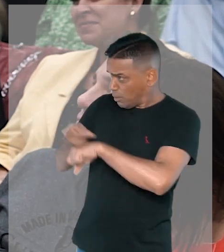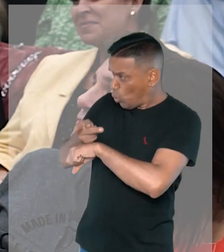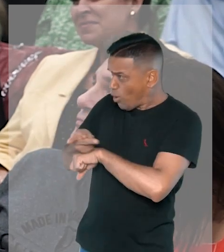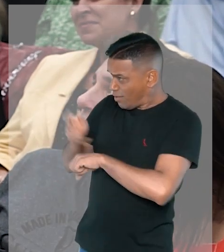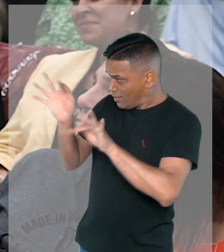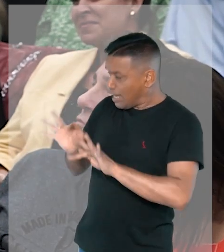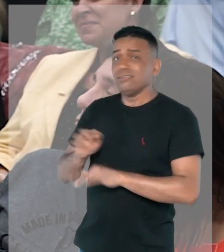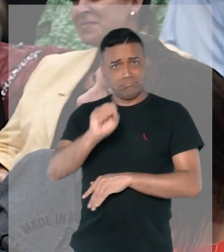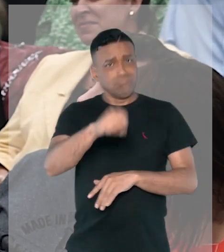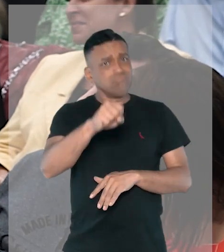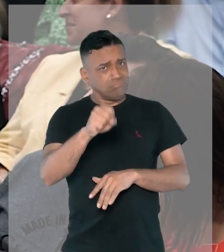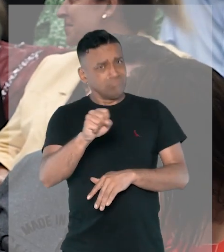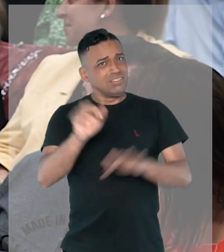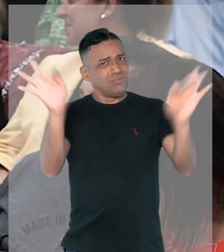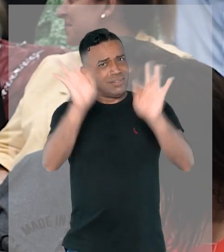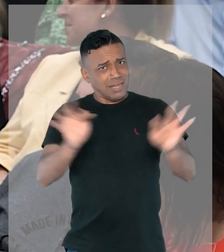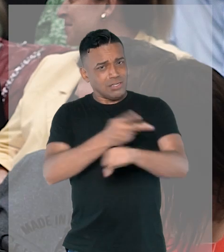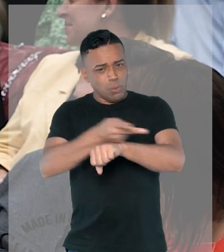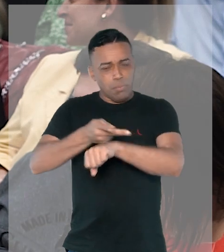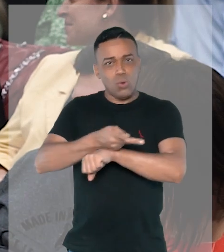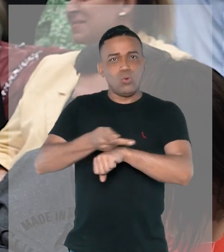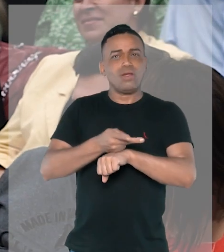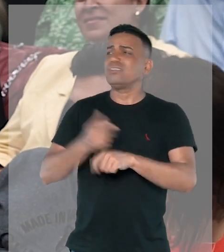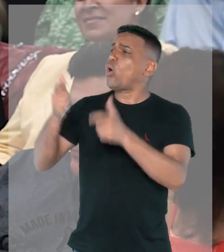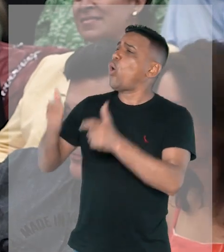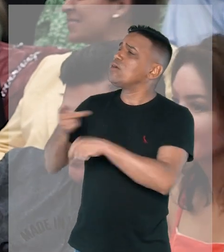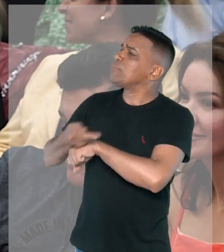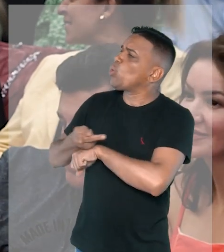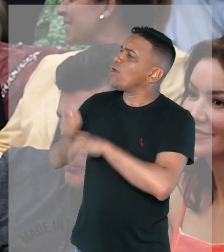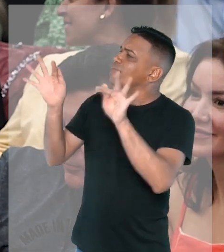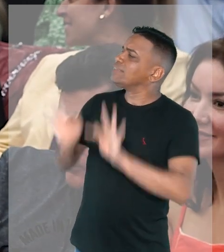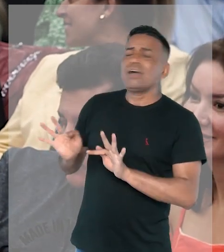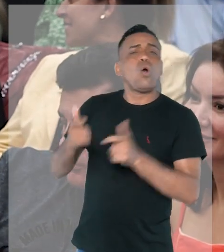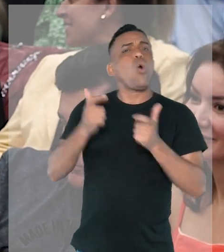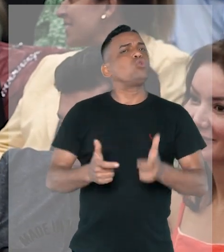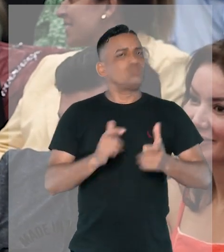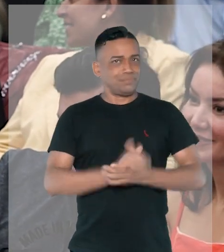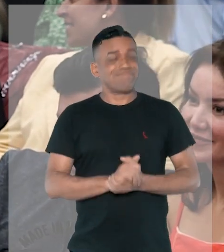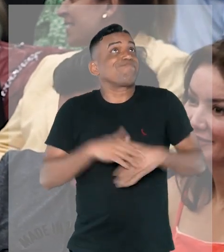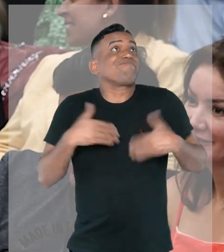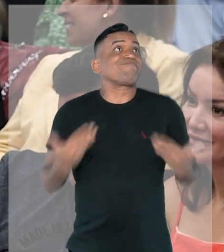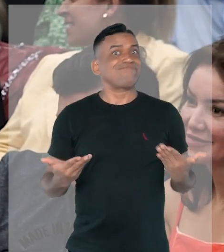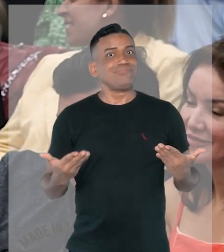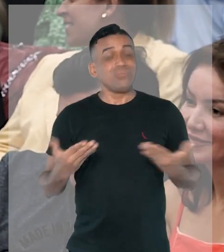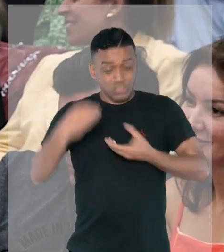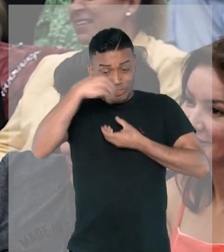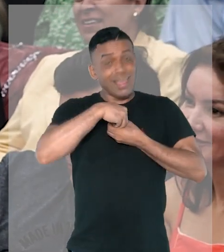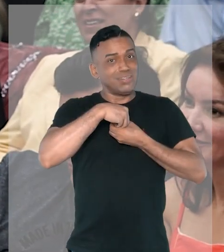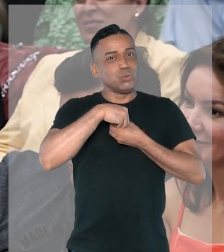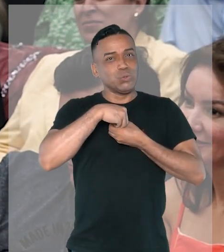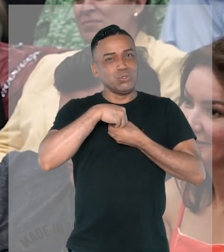ainda? Eu estou procurando. Aonde você está procurando? Pois é, acho que está dentro de